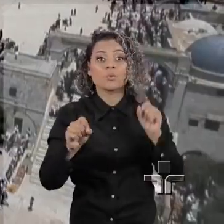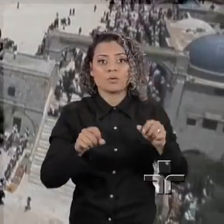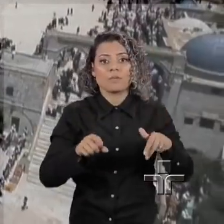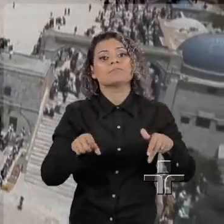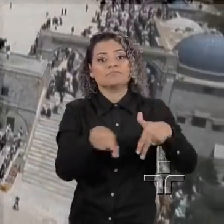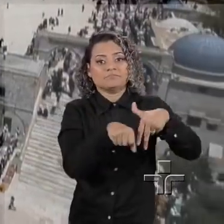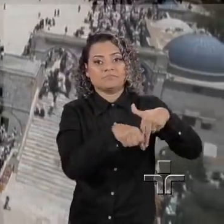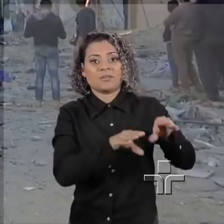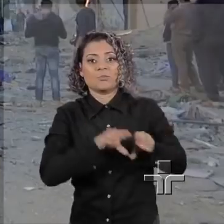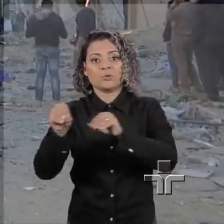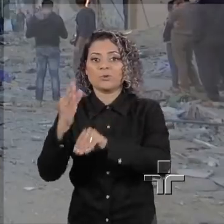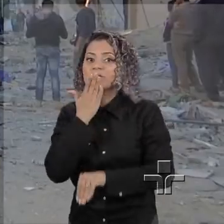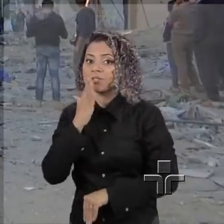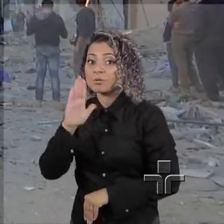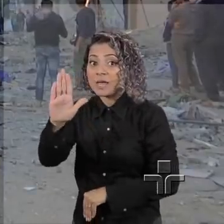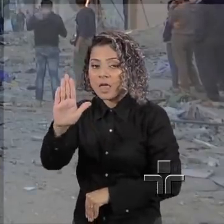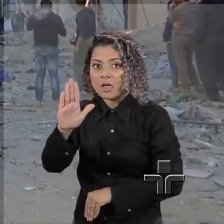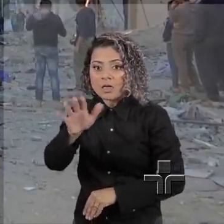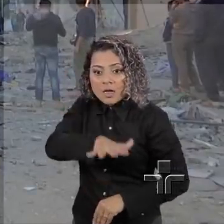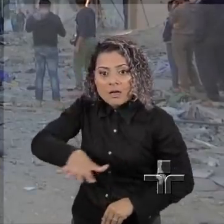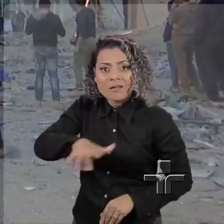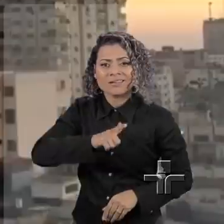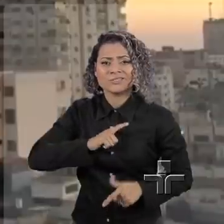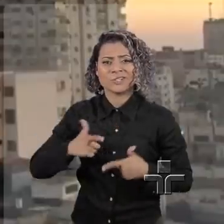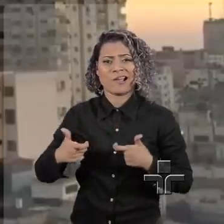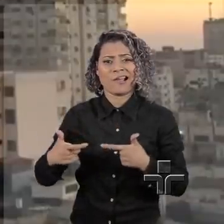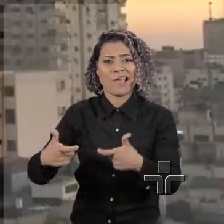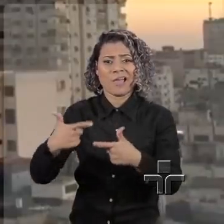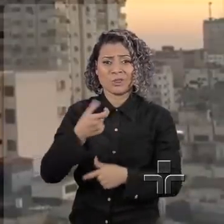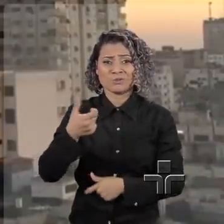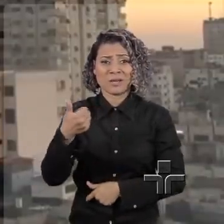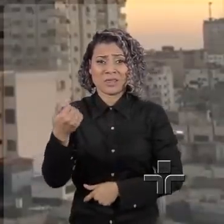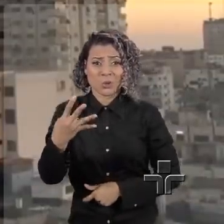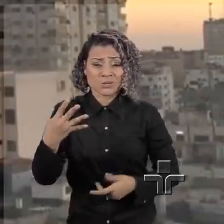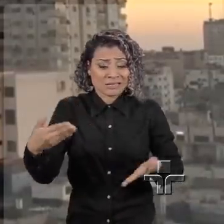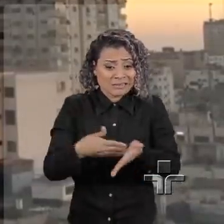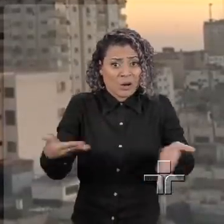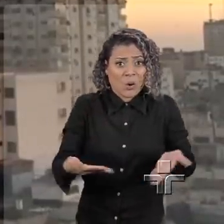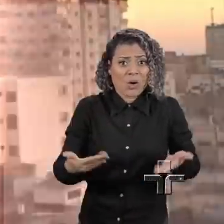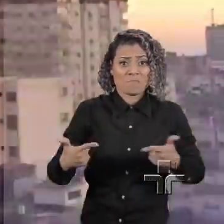Aviv para Jerusalém e a região viveu o pior conflito desde 2014.